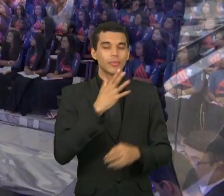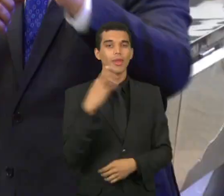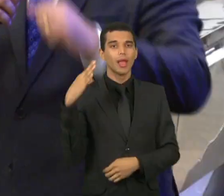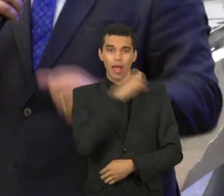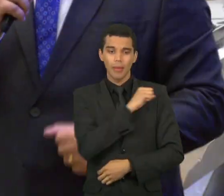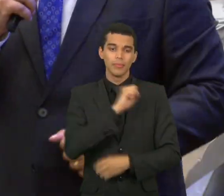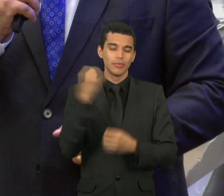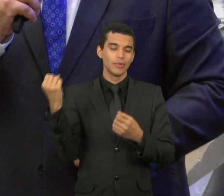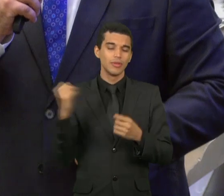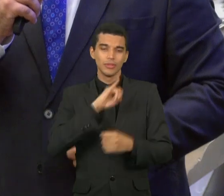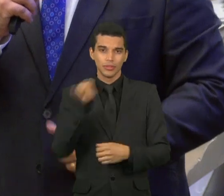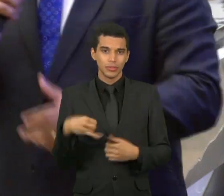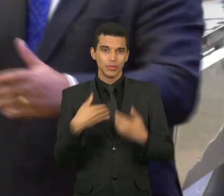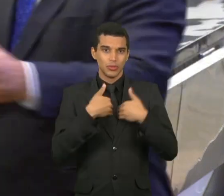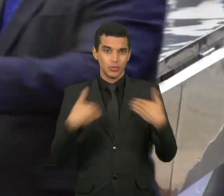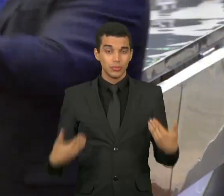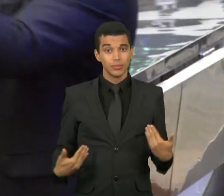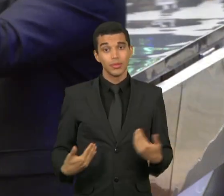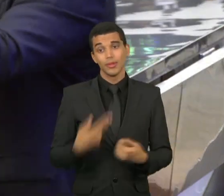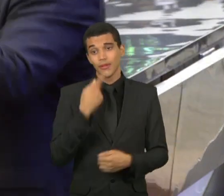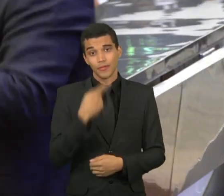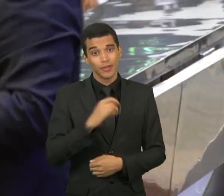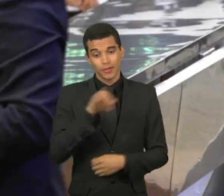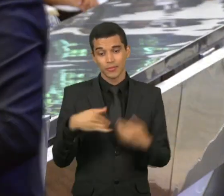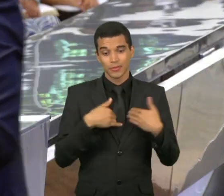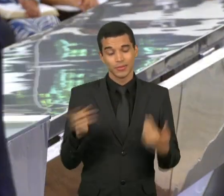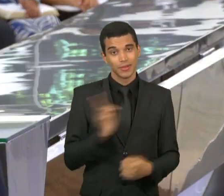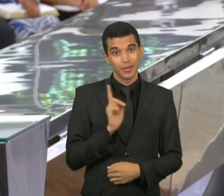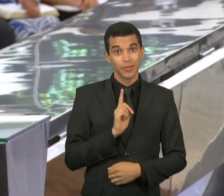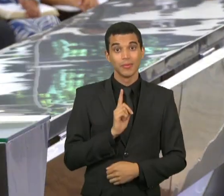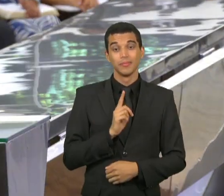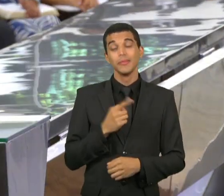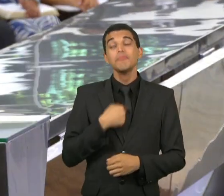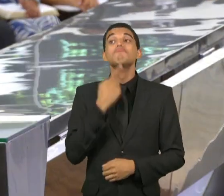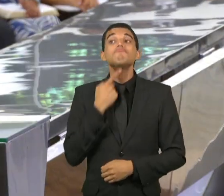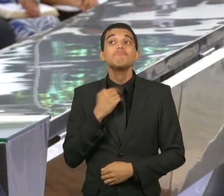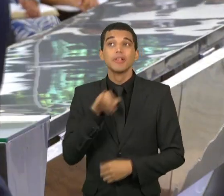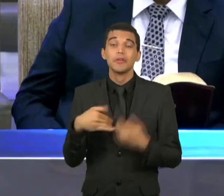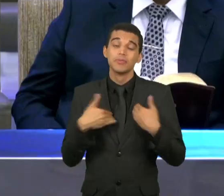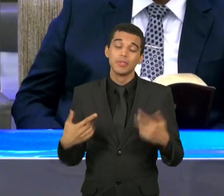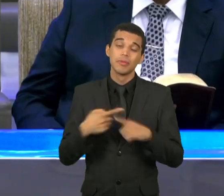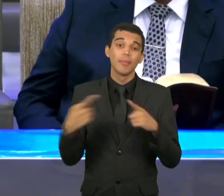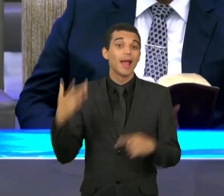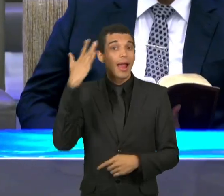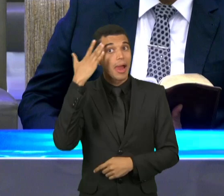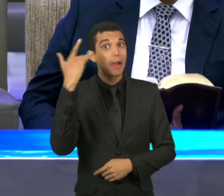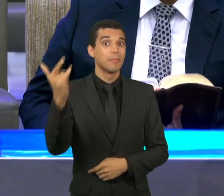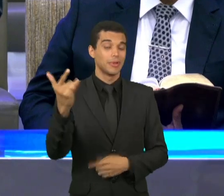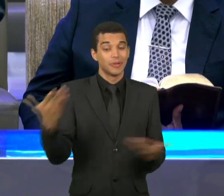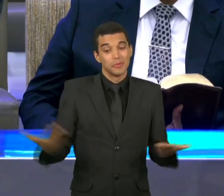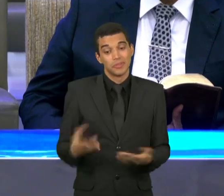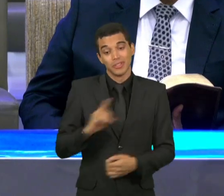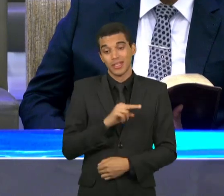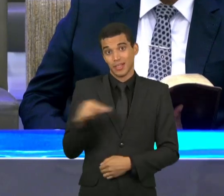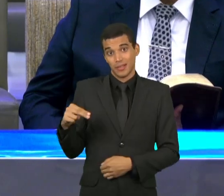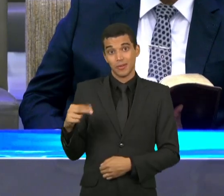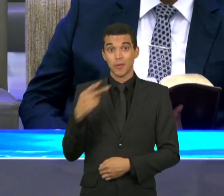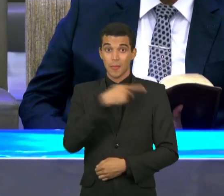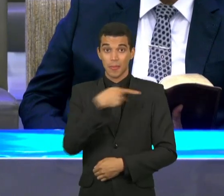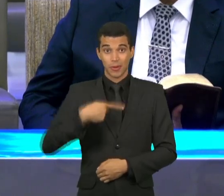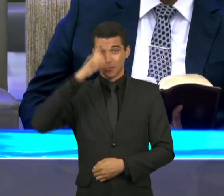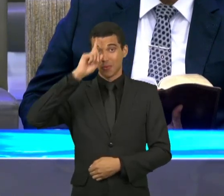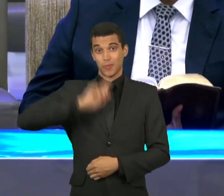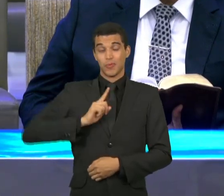muito falar de José, mas o dia de José é amanhã, diga bem. Hoje é o dia de Daniel, nosso pastor disse, fale sobre